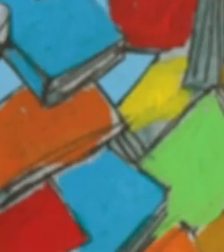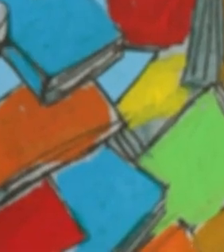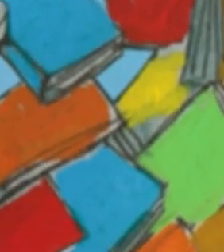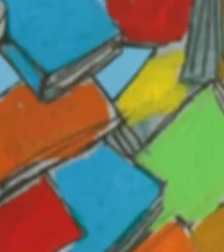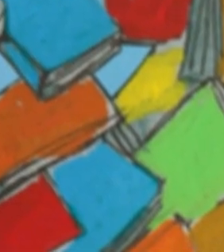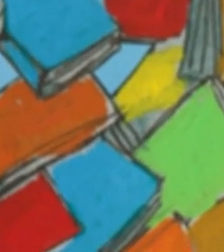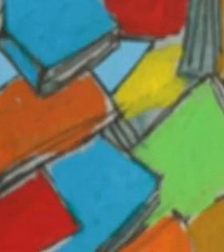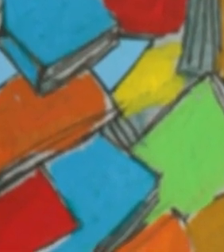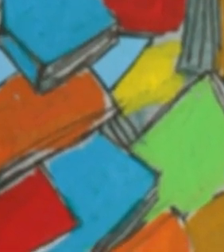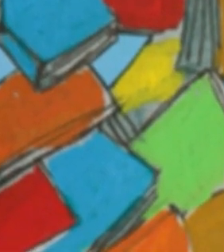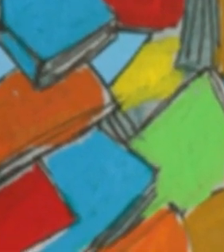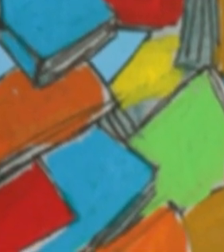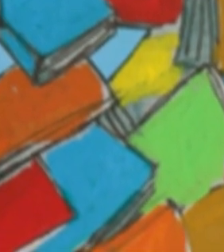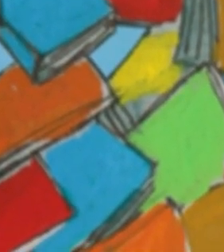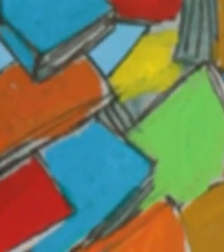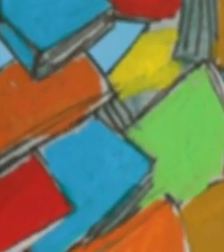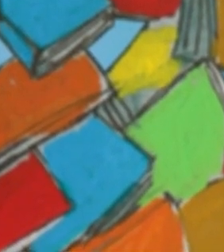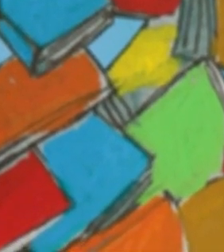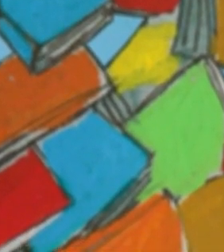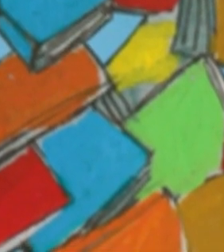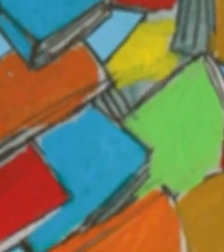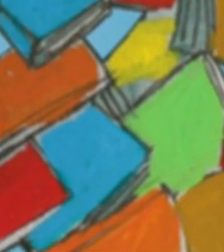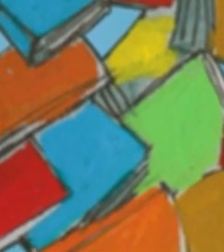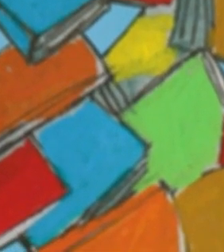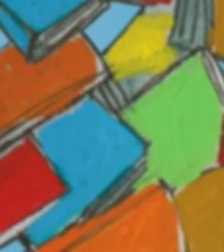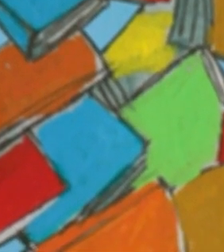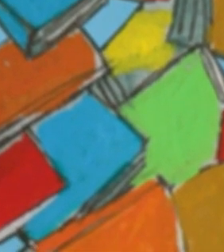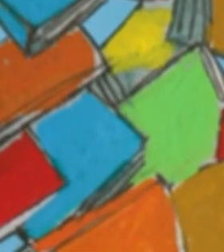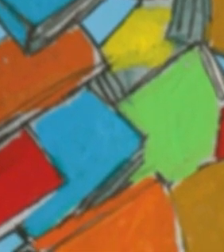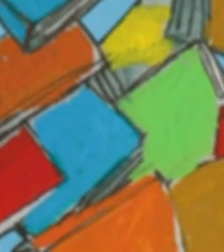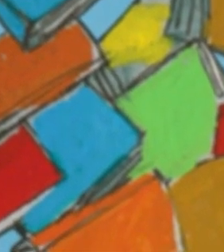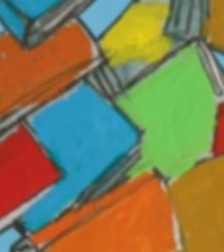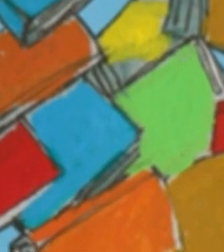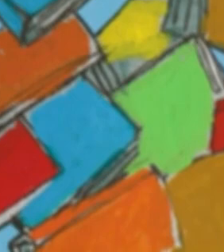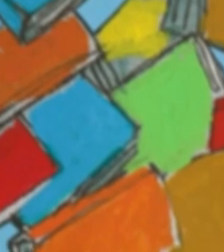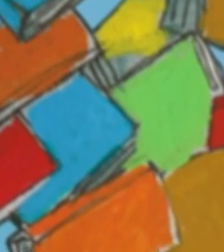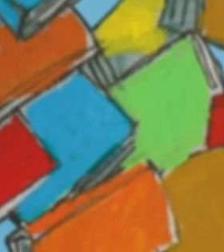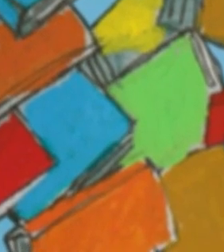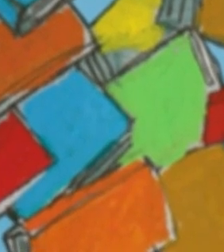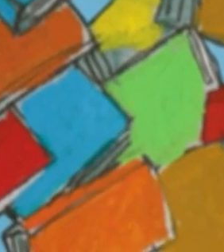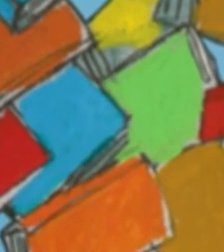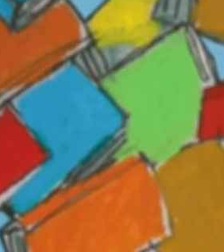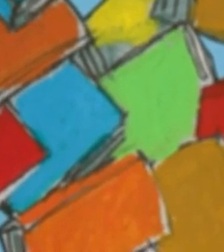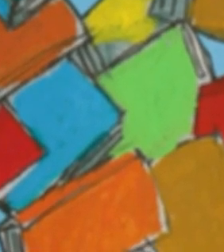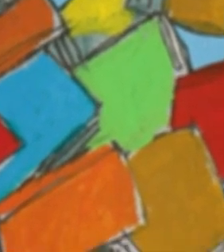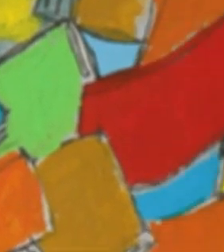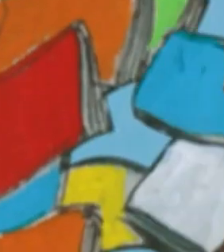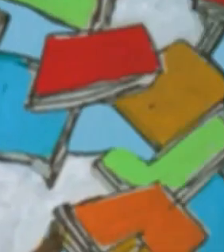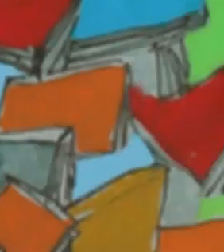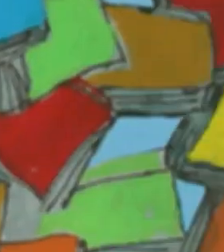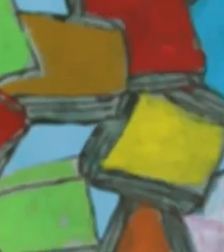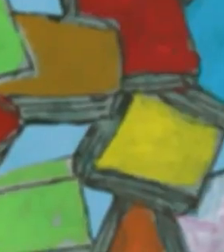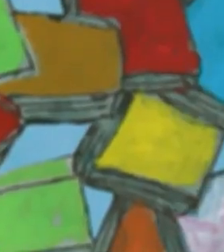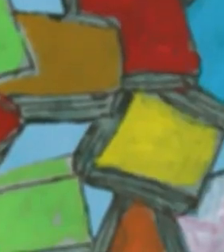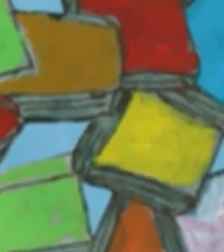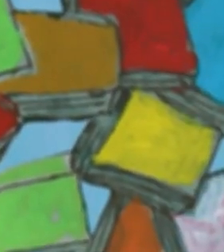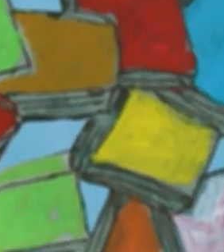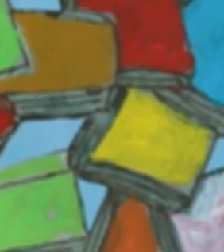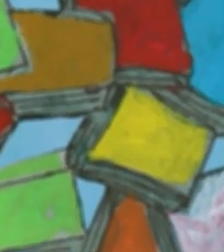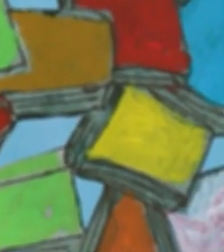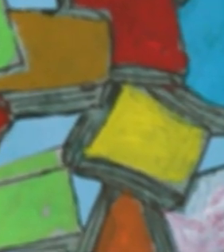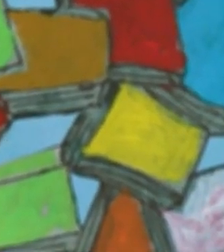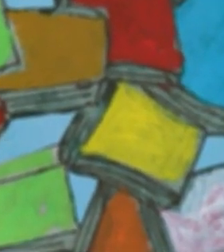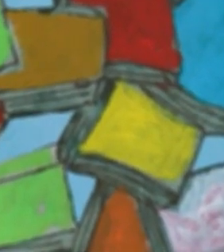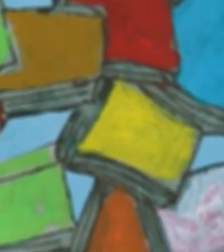A Prefeitura de Belo Horizonte, por meio da Secretaria Municipal de Cultura e da Fundação Municipal de Cultura, em parceria com o Instituto Periférico, realiza FLIBH,